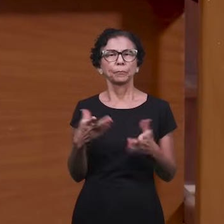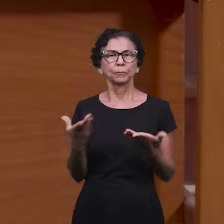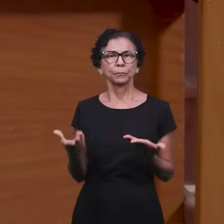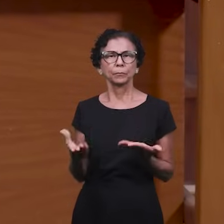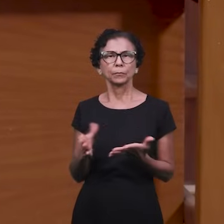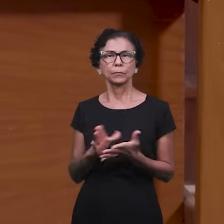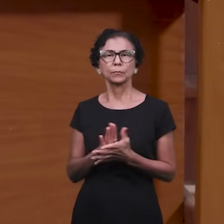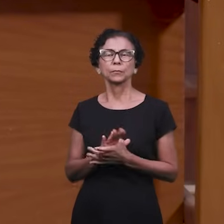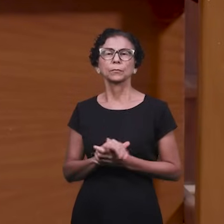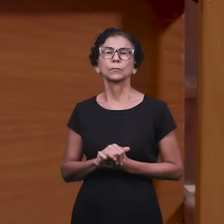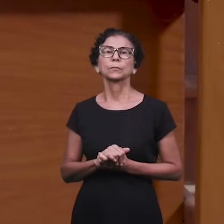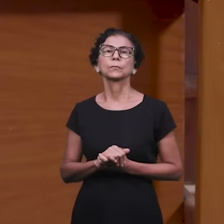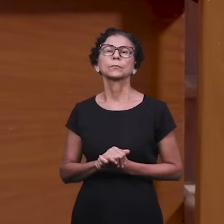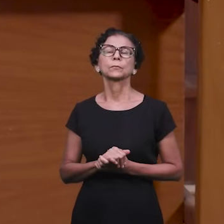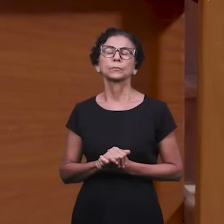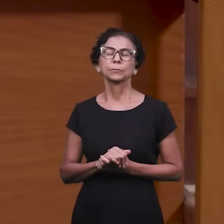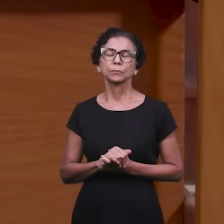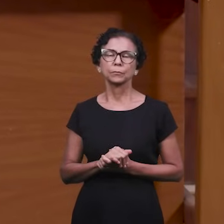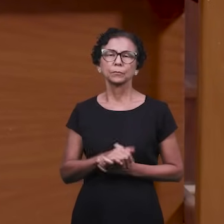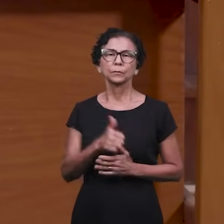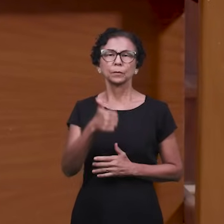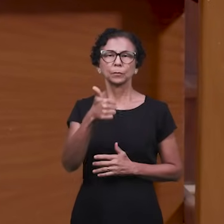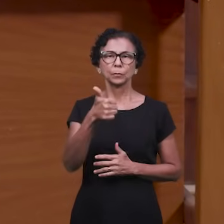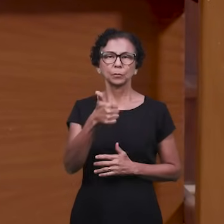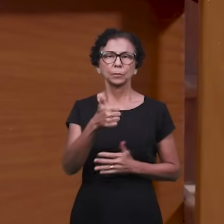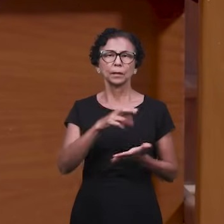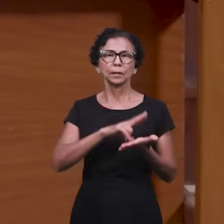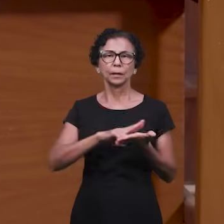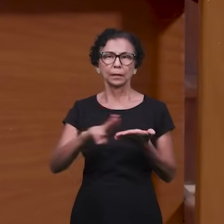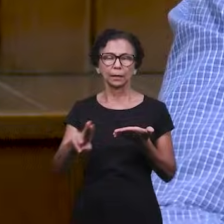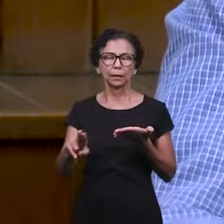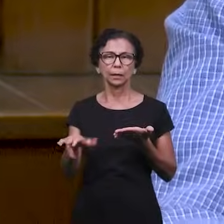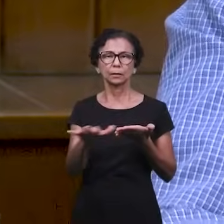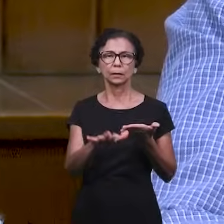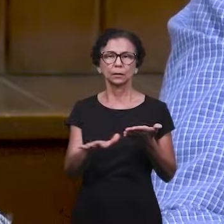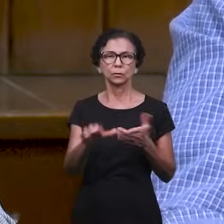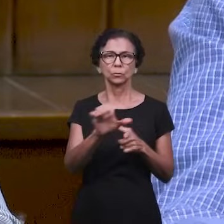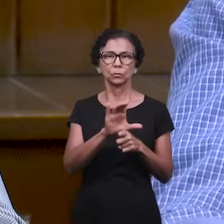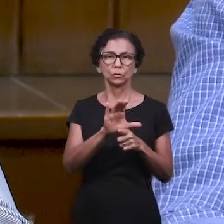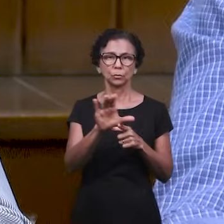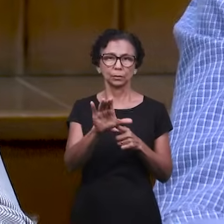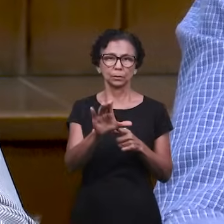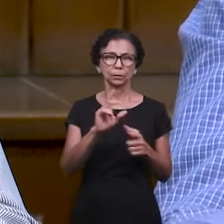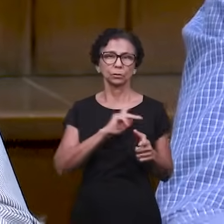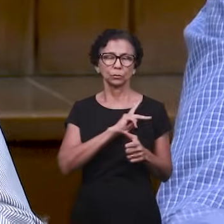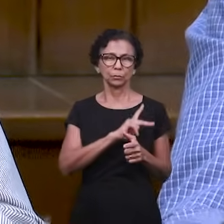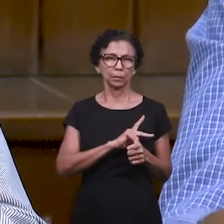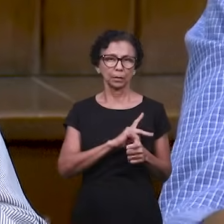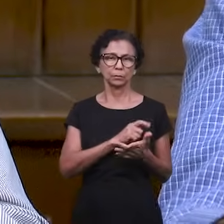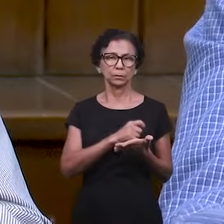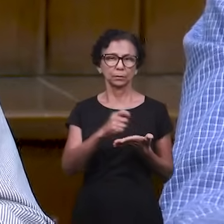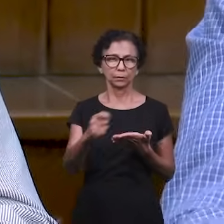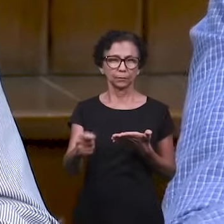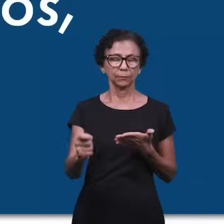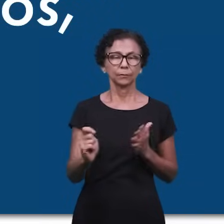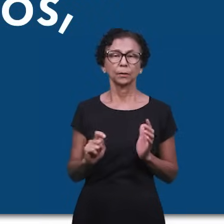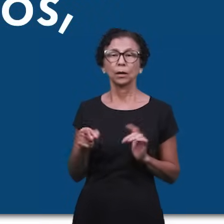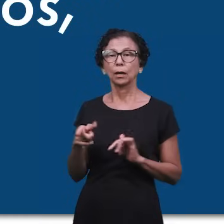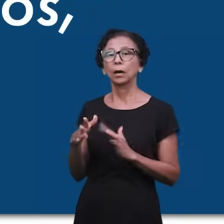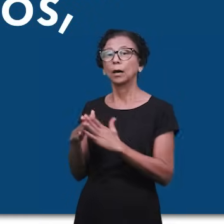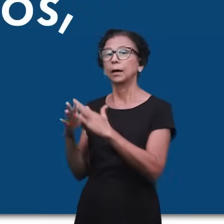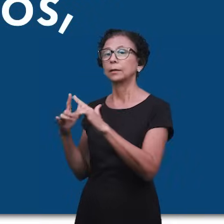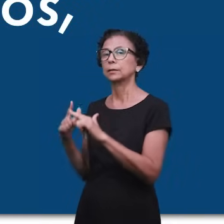está na primeira carta aos Coríntios, ele se dirigindo à igreja. Ele diz